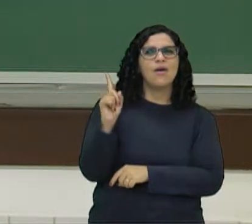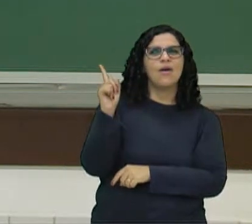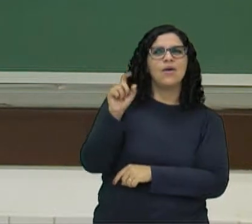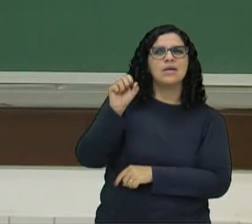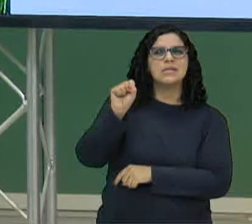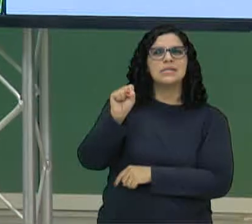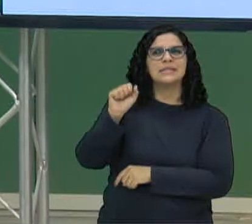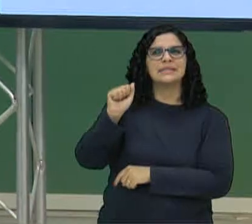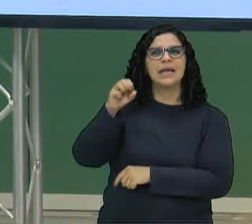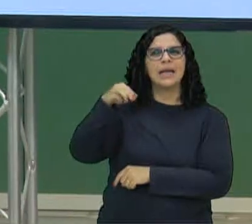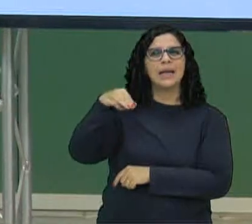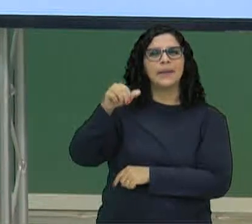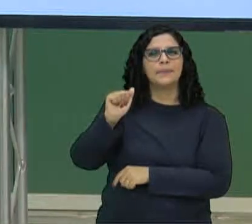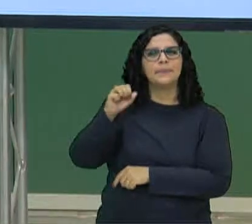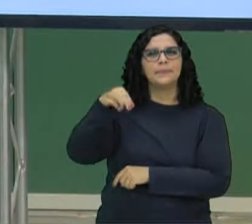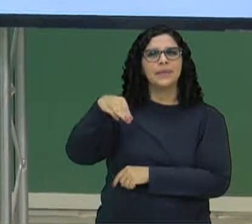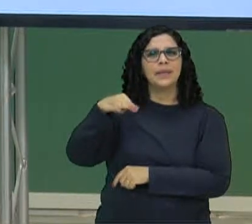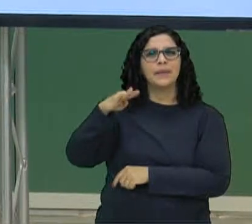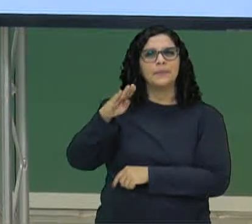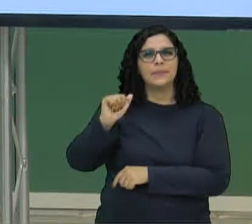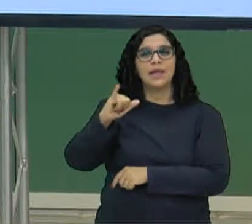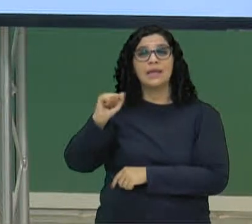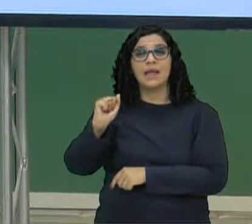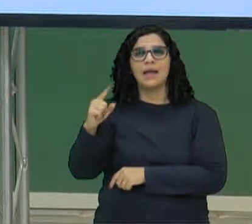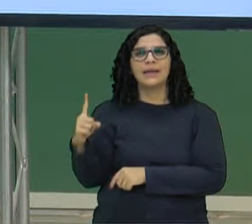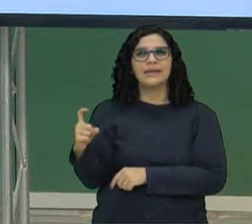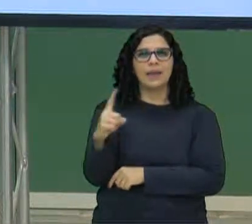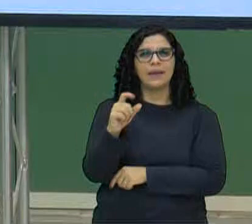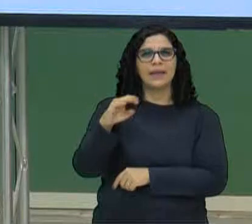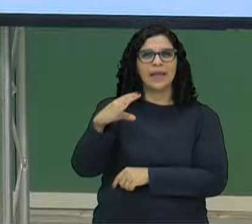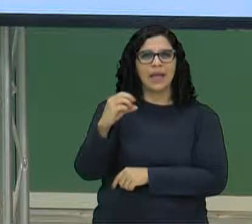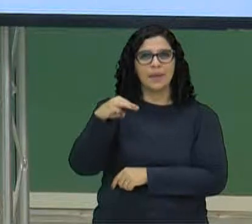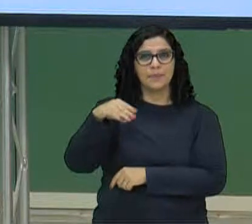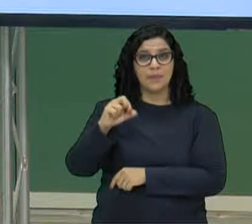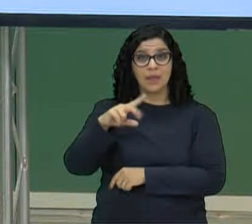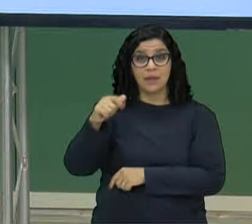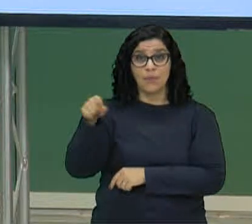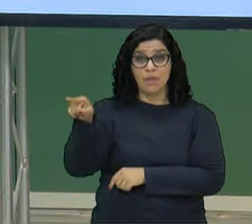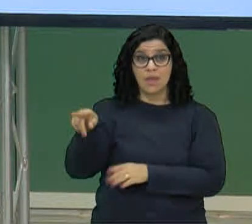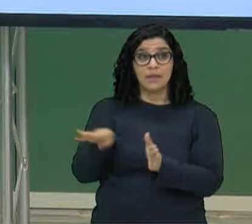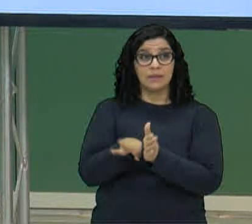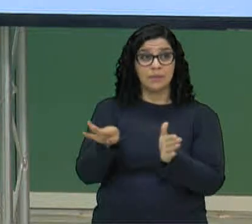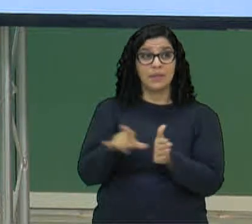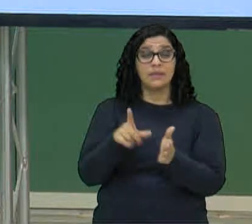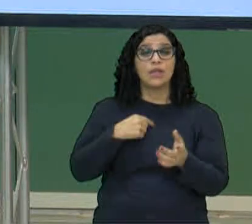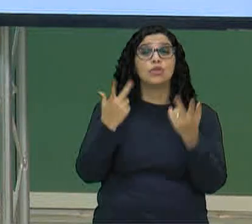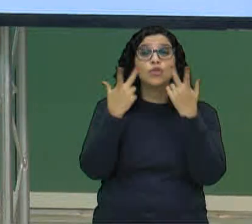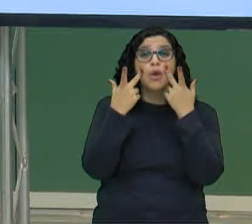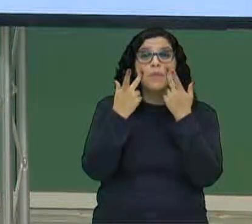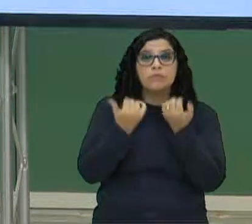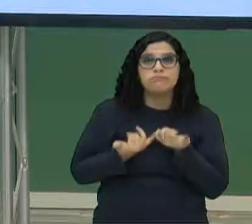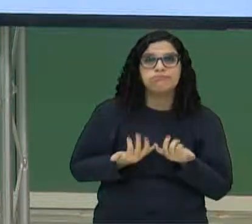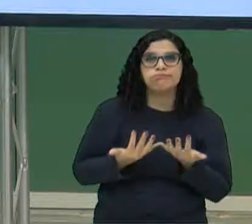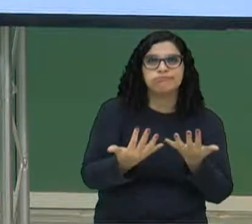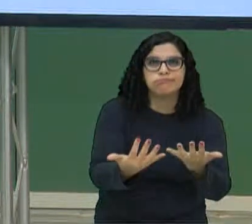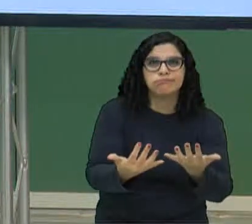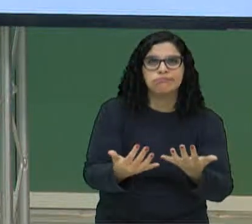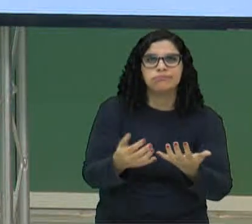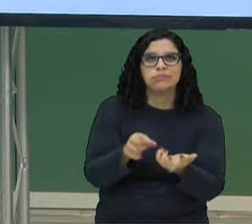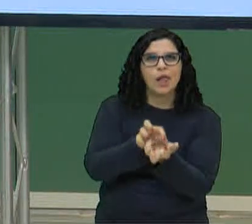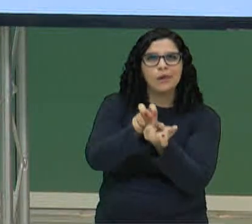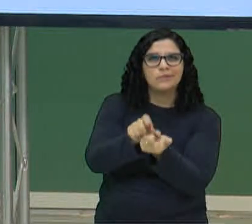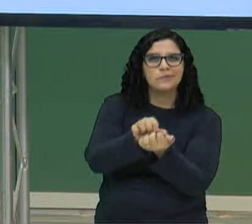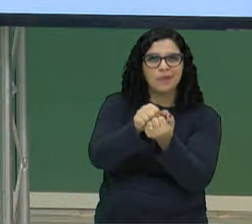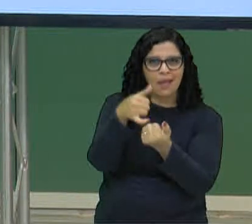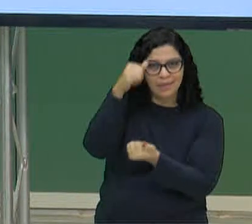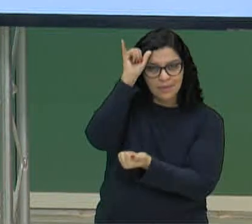samambaia aqui, também chamada de samambaia camarão. O que é o problema dela? Comum em pastagens e comum também nas